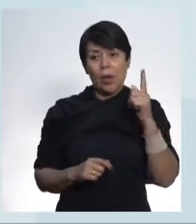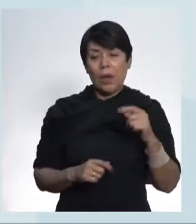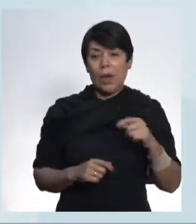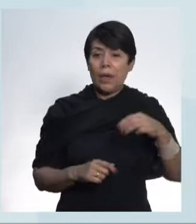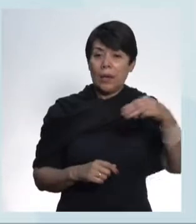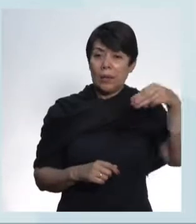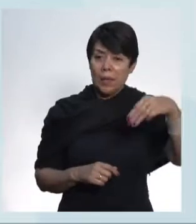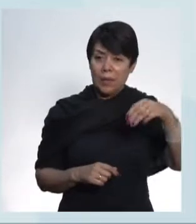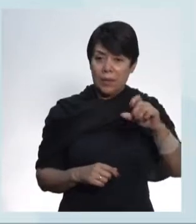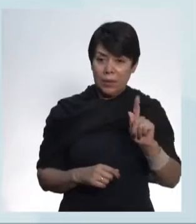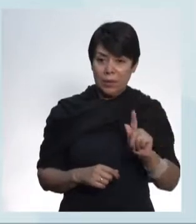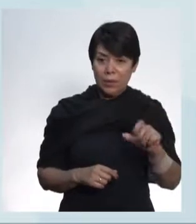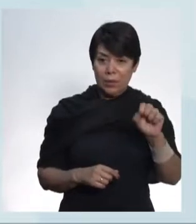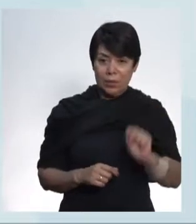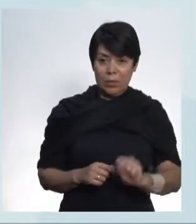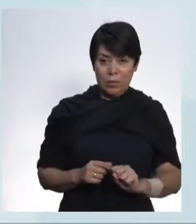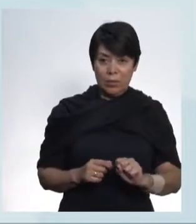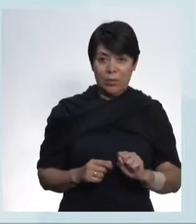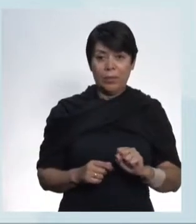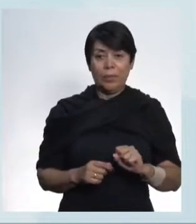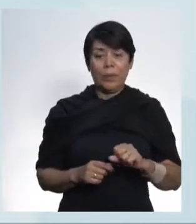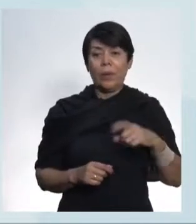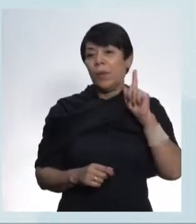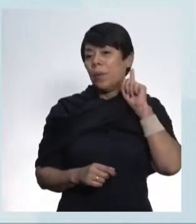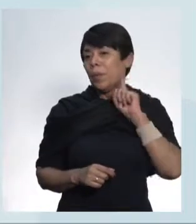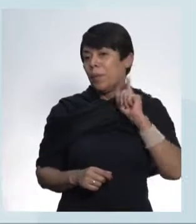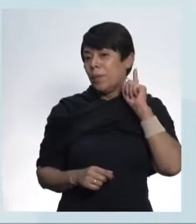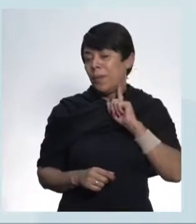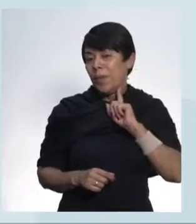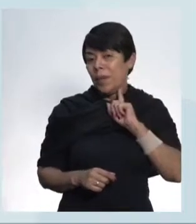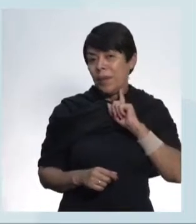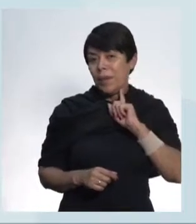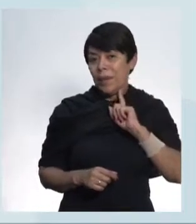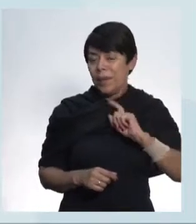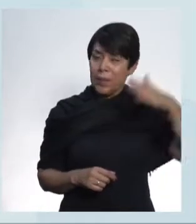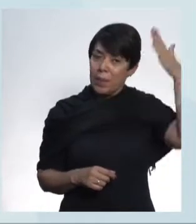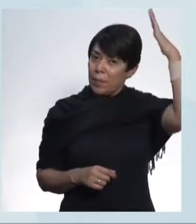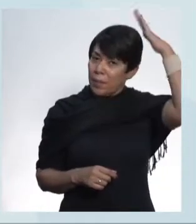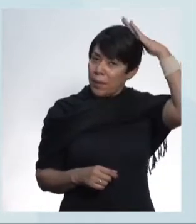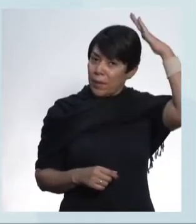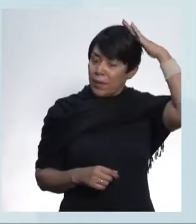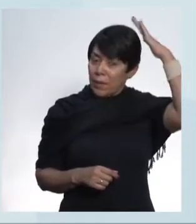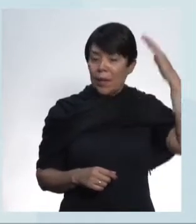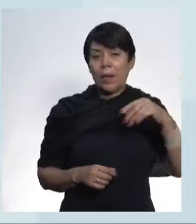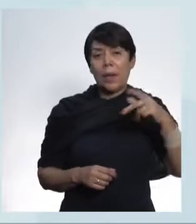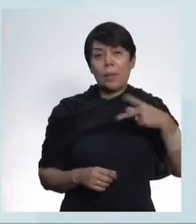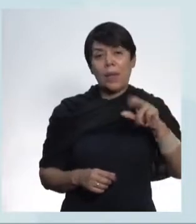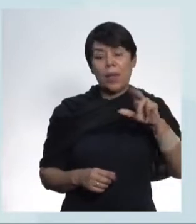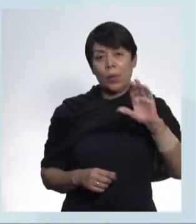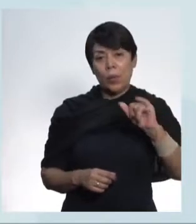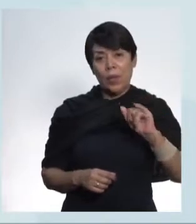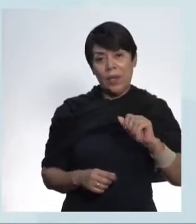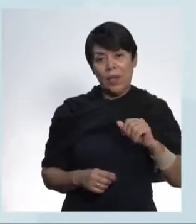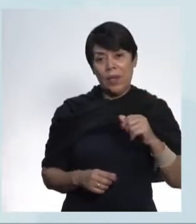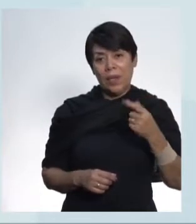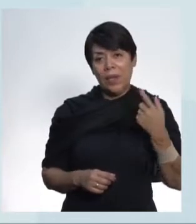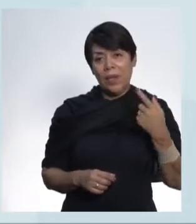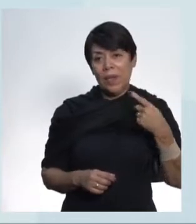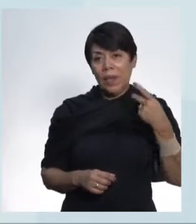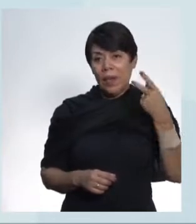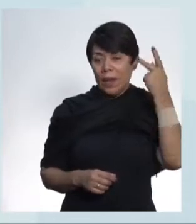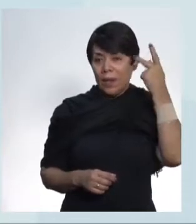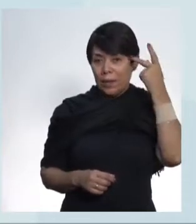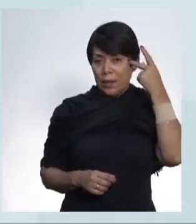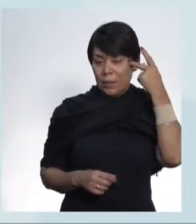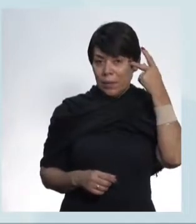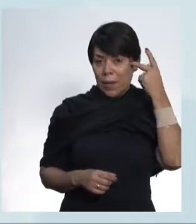Mato Grosso do Sul, Minas Gerais, Paraná, Piauí, Rondônia, São Paulo e Tocantins. Então veja que o